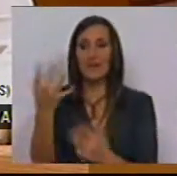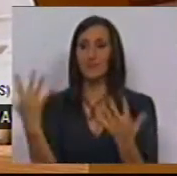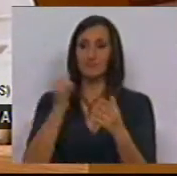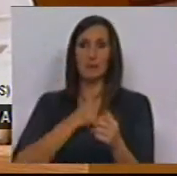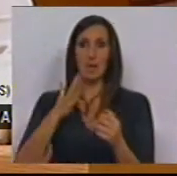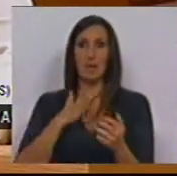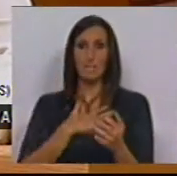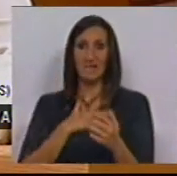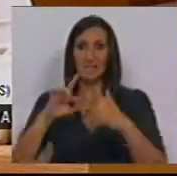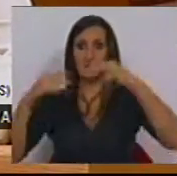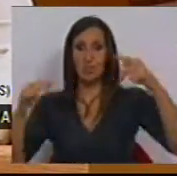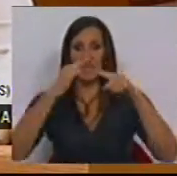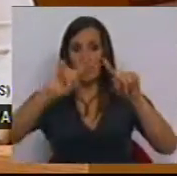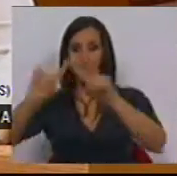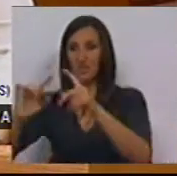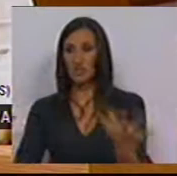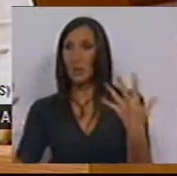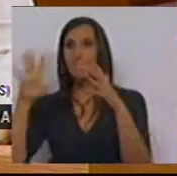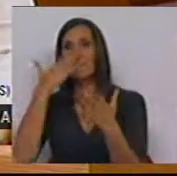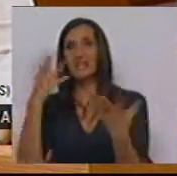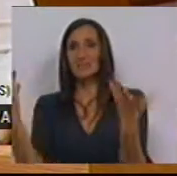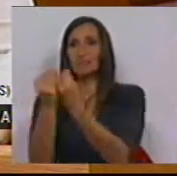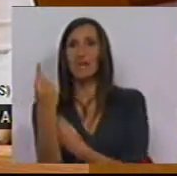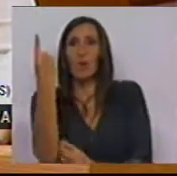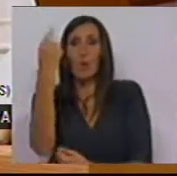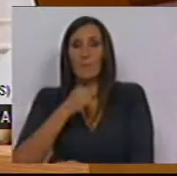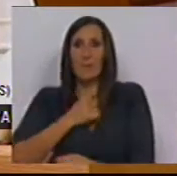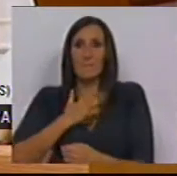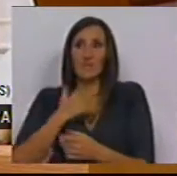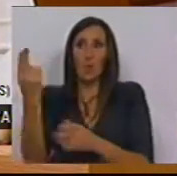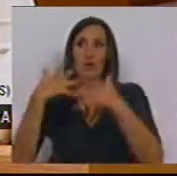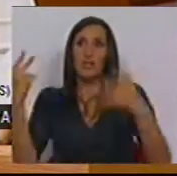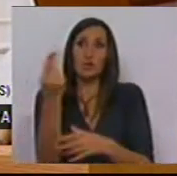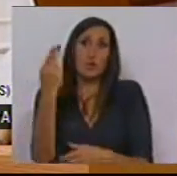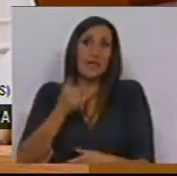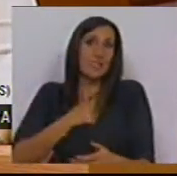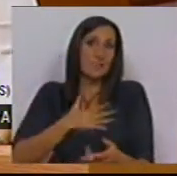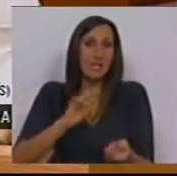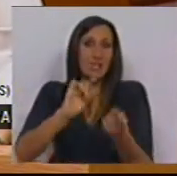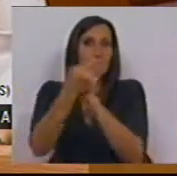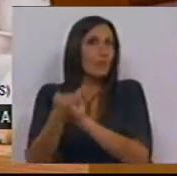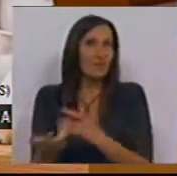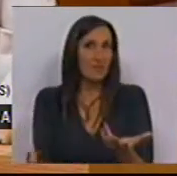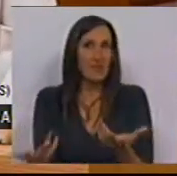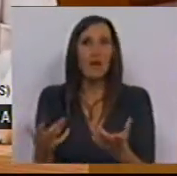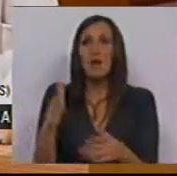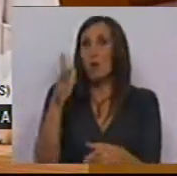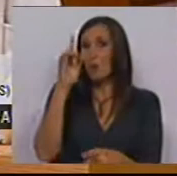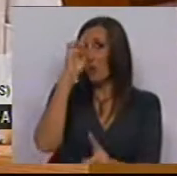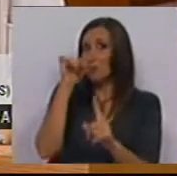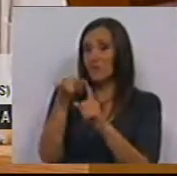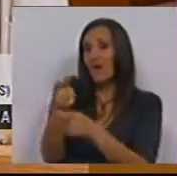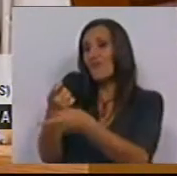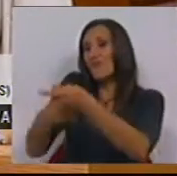das empresas multimunicipais de água e saneamento em grandes unidades empresariais. Não para ser